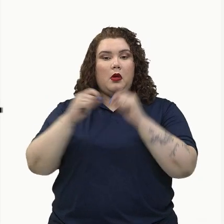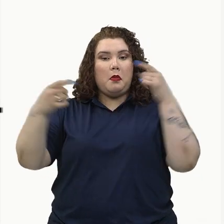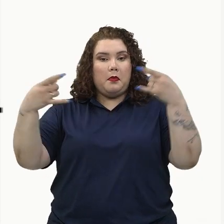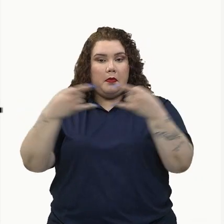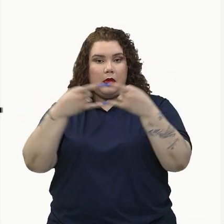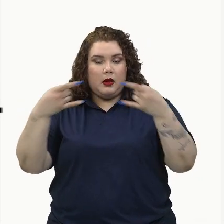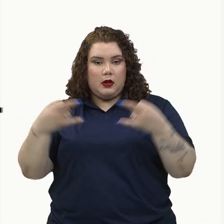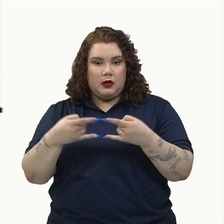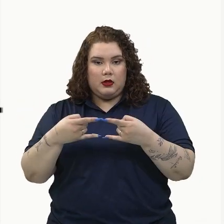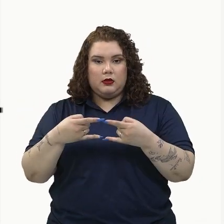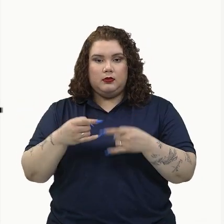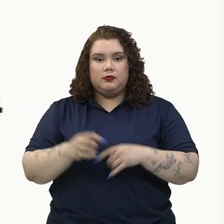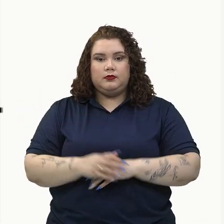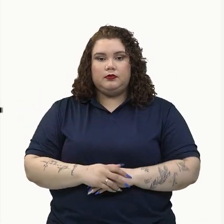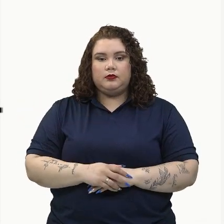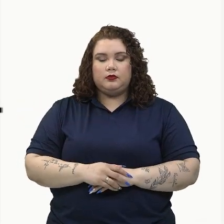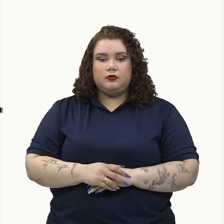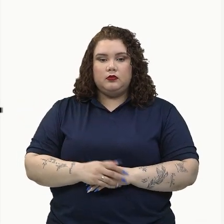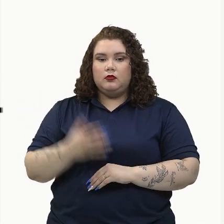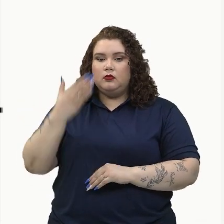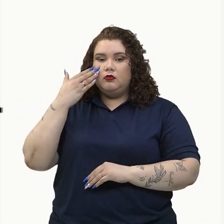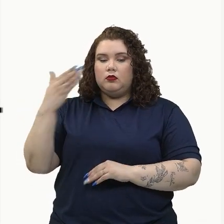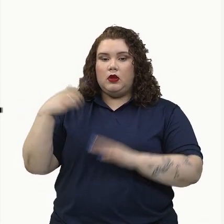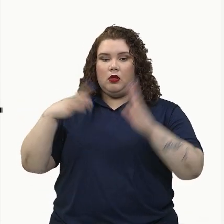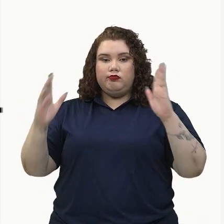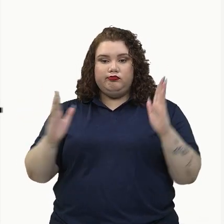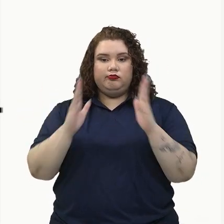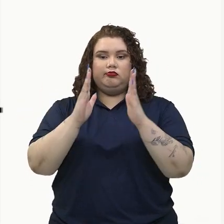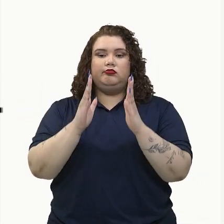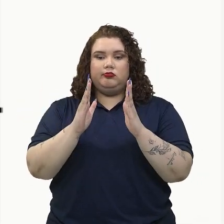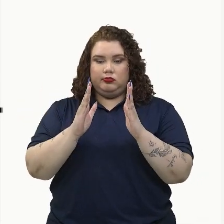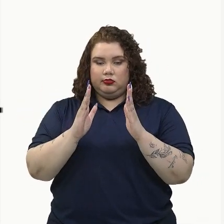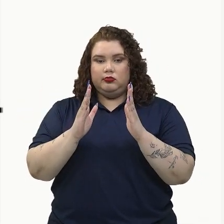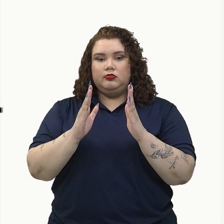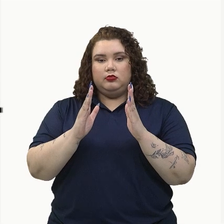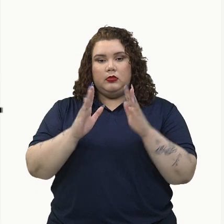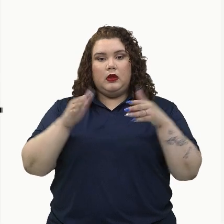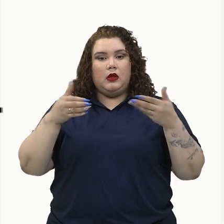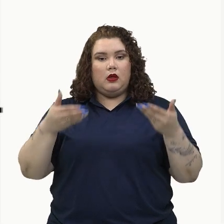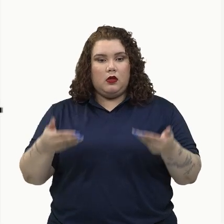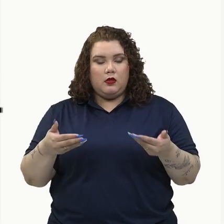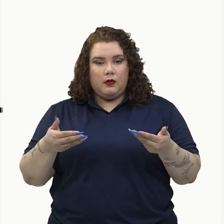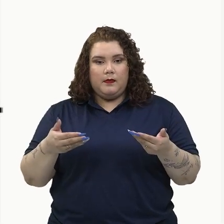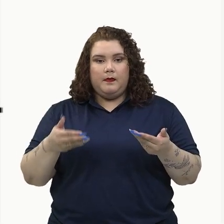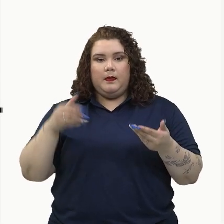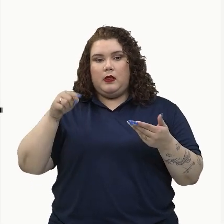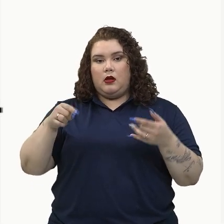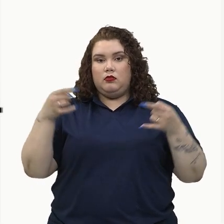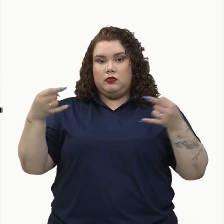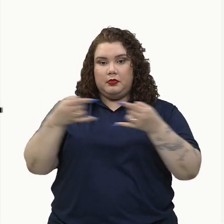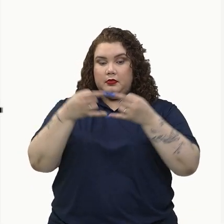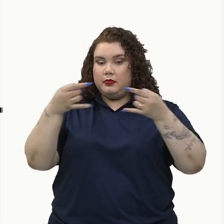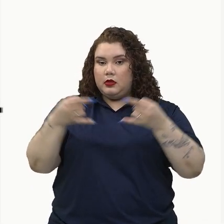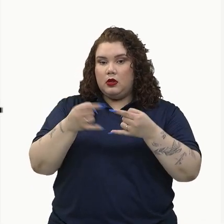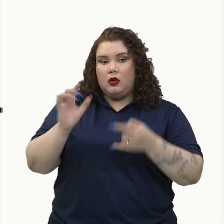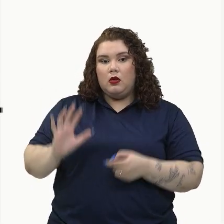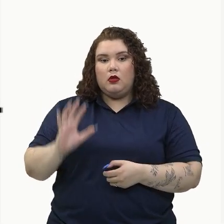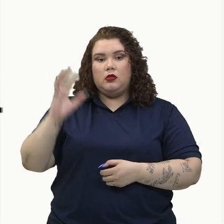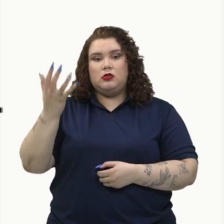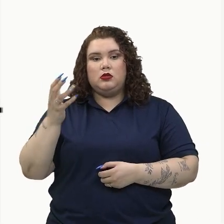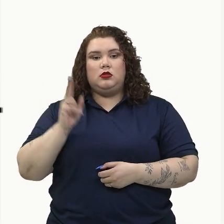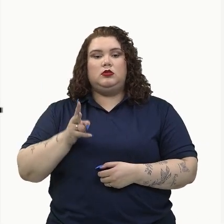que você observa, um na frente do outro. Logo, as ligações em paralelo